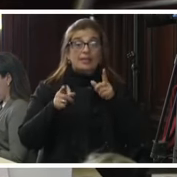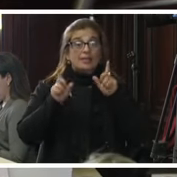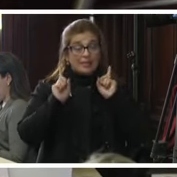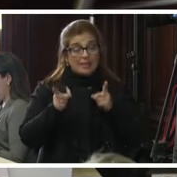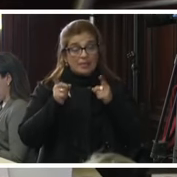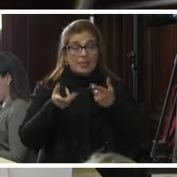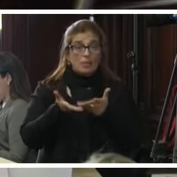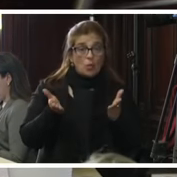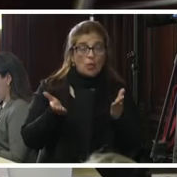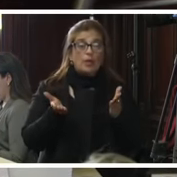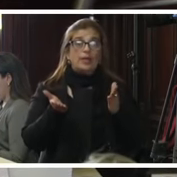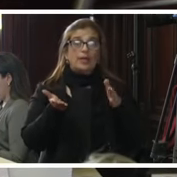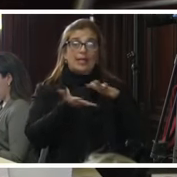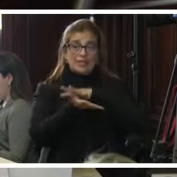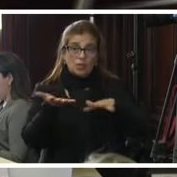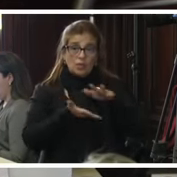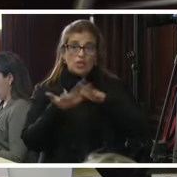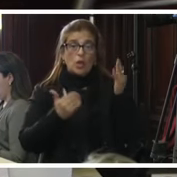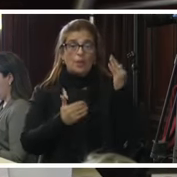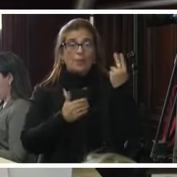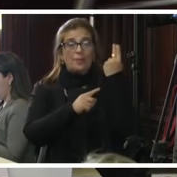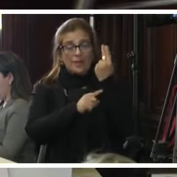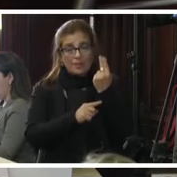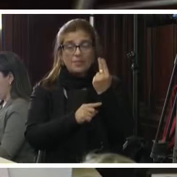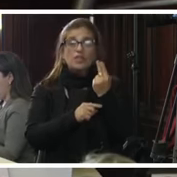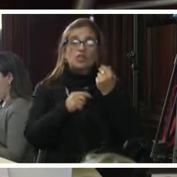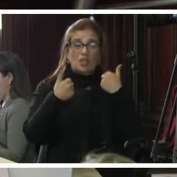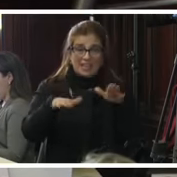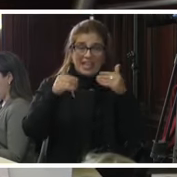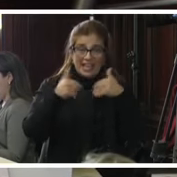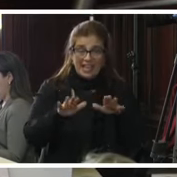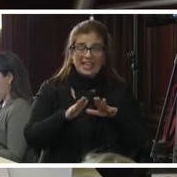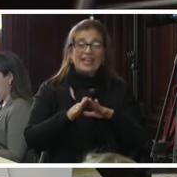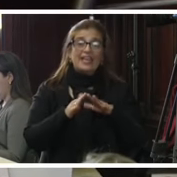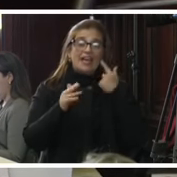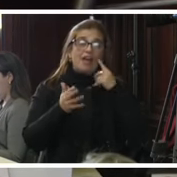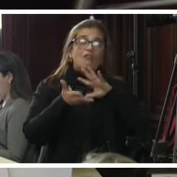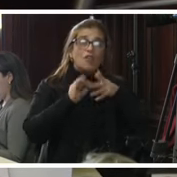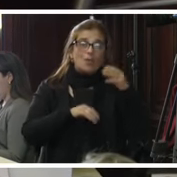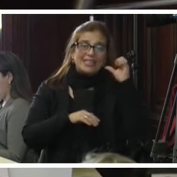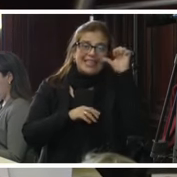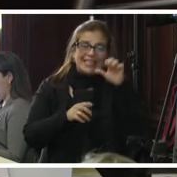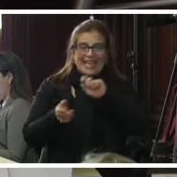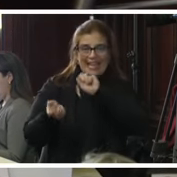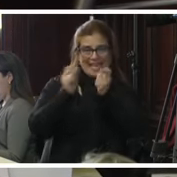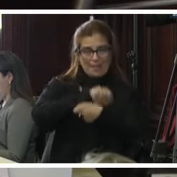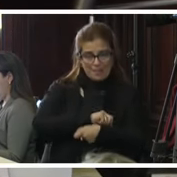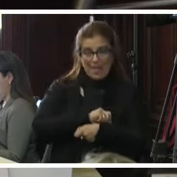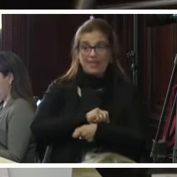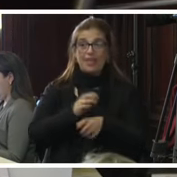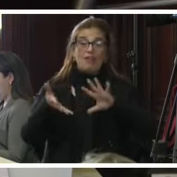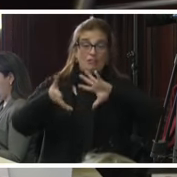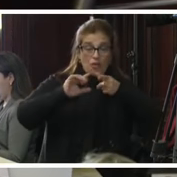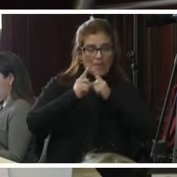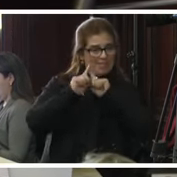da garantia da lei da ordem, que autoriza o emprego das Forças Armadas no Rio, uma estratégia desvirtuada que não tem sido capaz